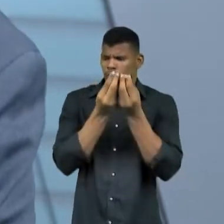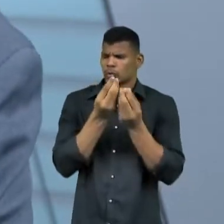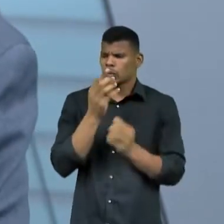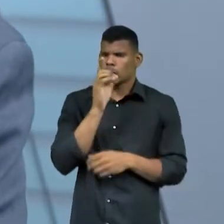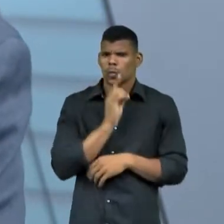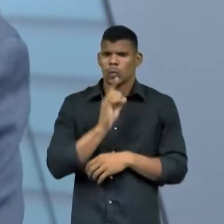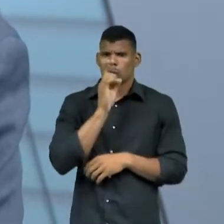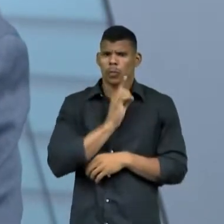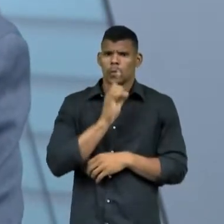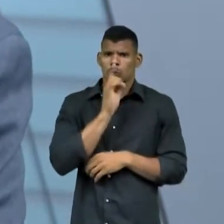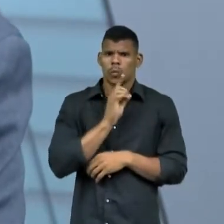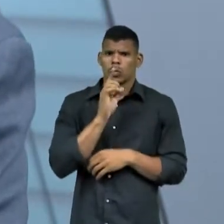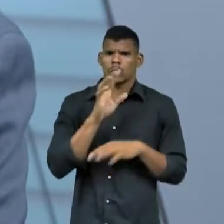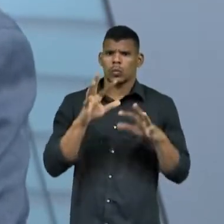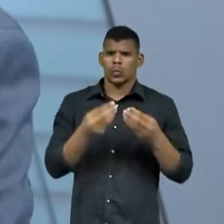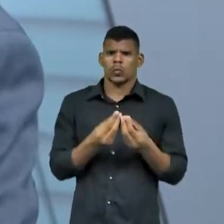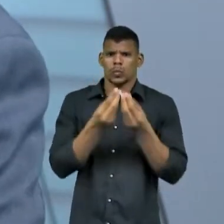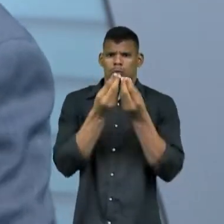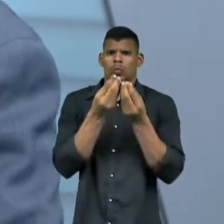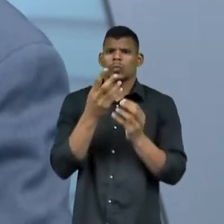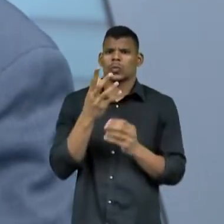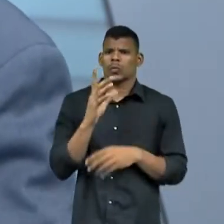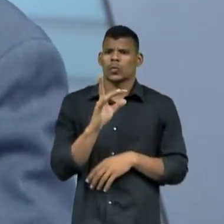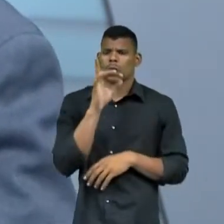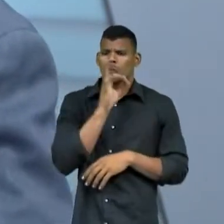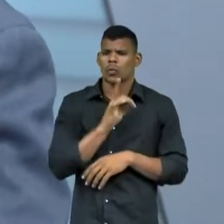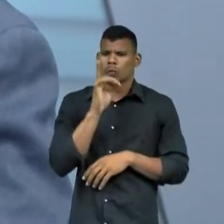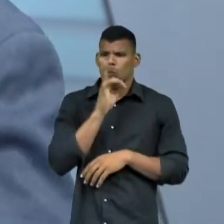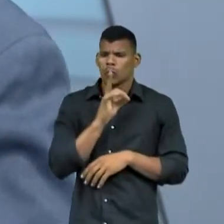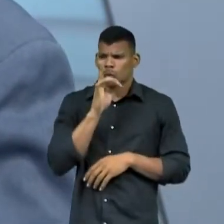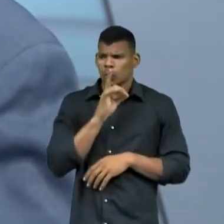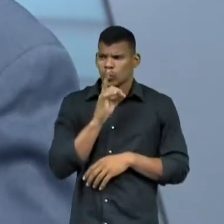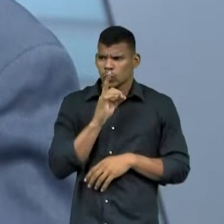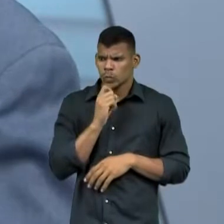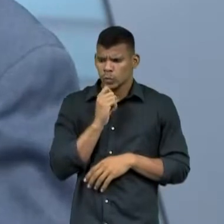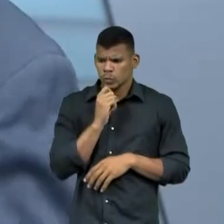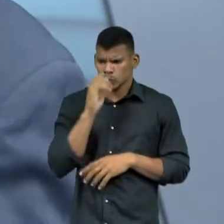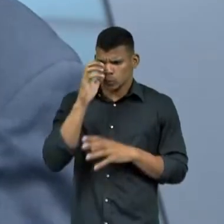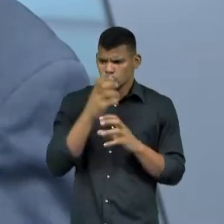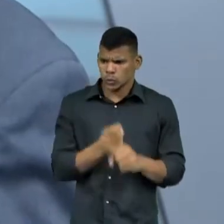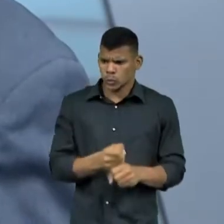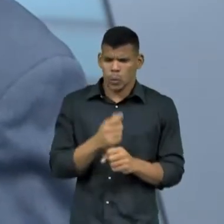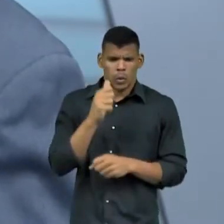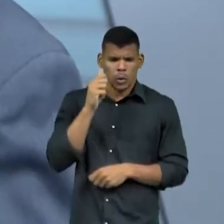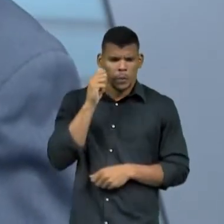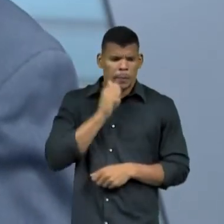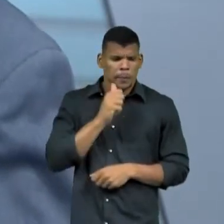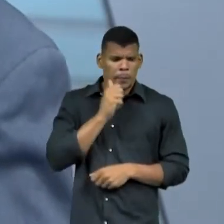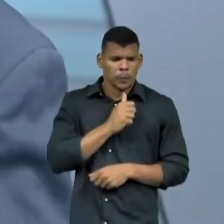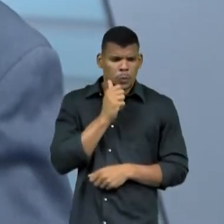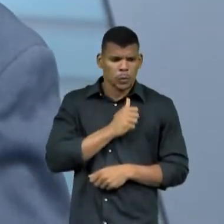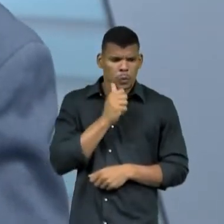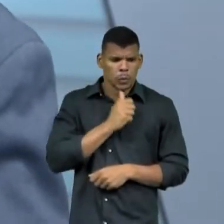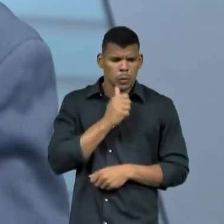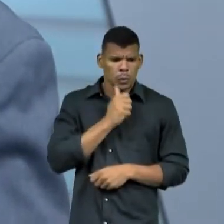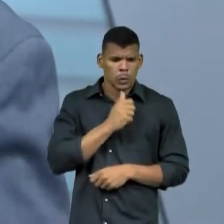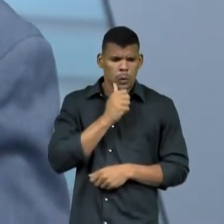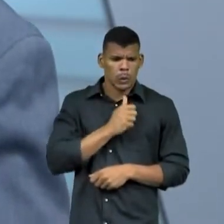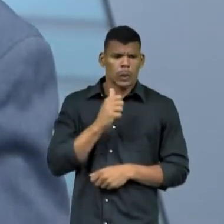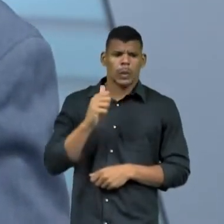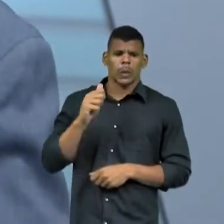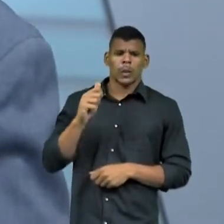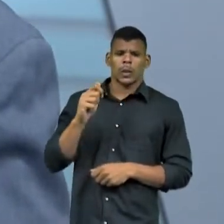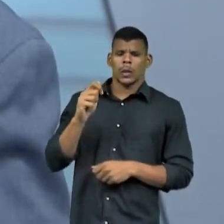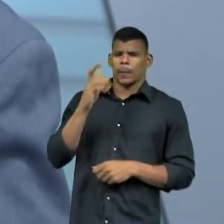domingo domingo antes do Domingo de Ramos né que foi domingo agora que é a história da pecadora isso que ia ser apedrejada